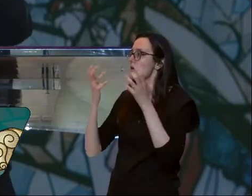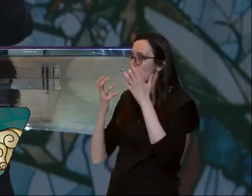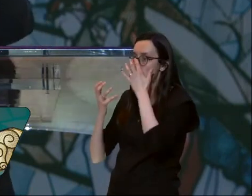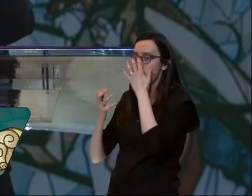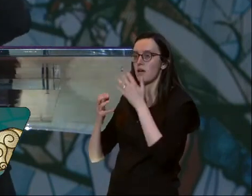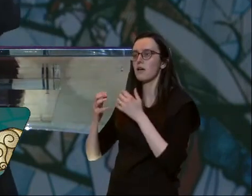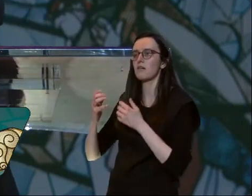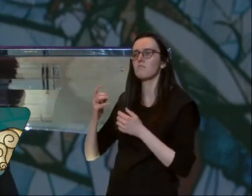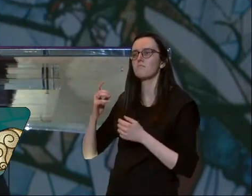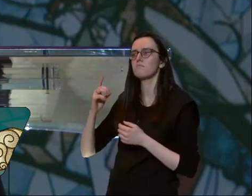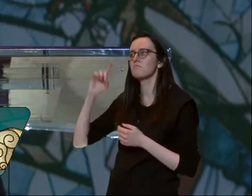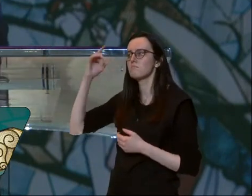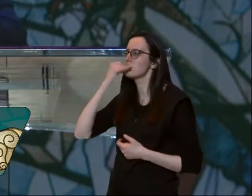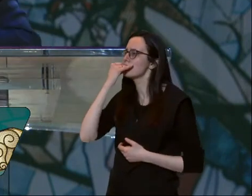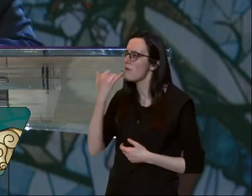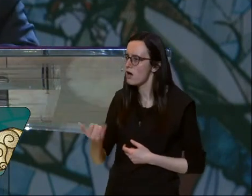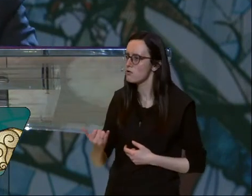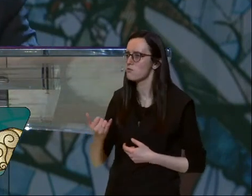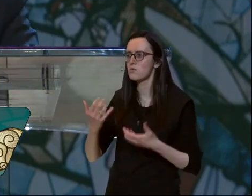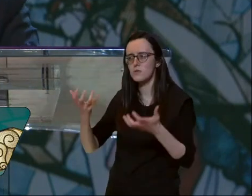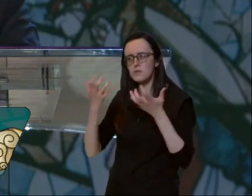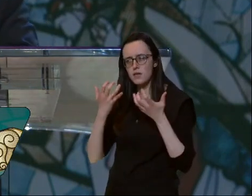Senhor o receba, lhe perdoe?